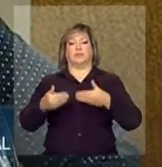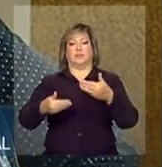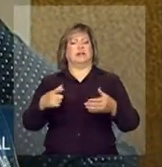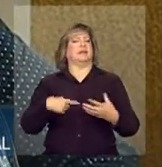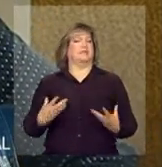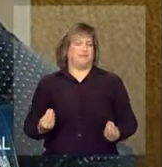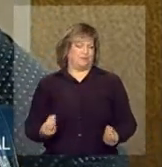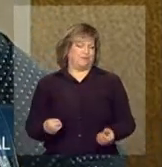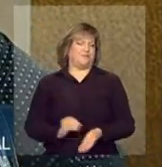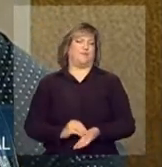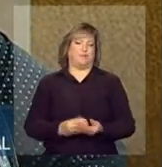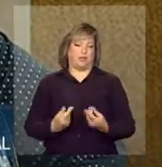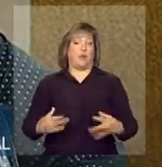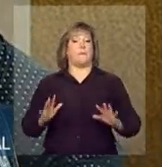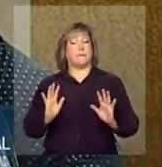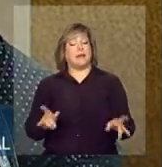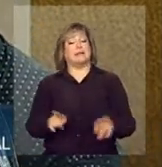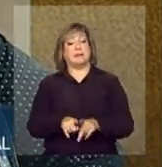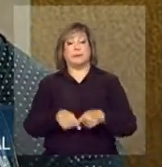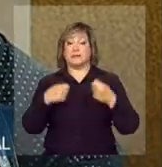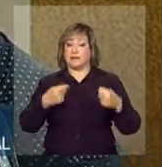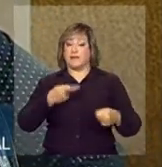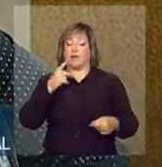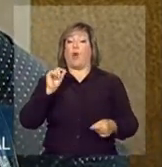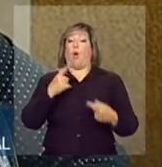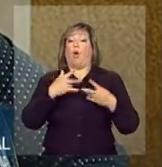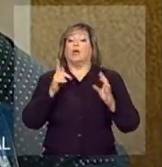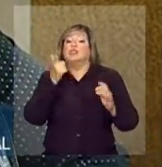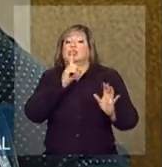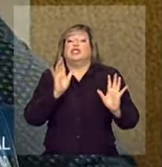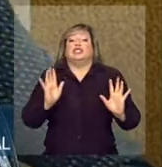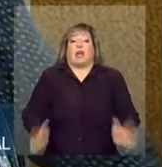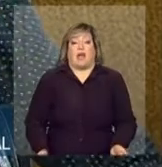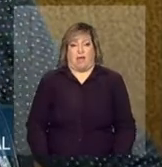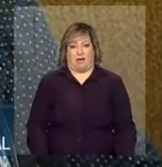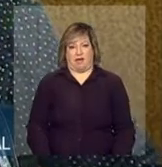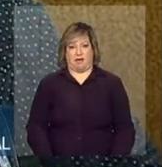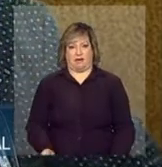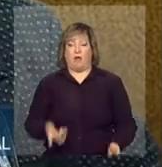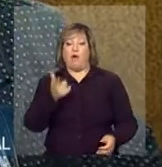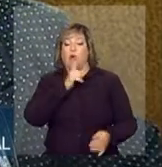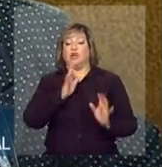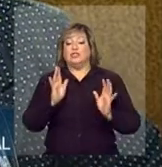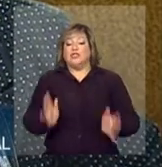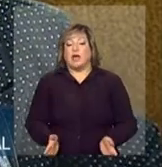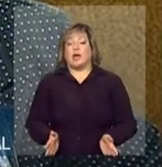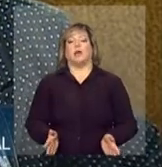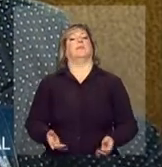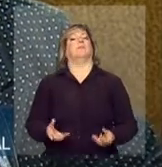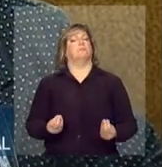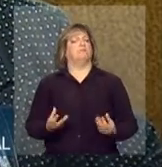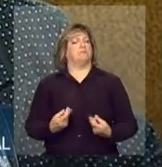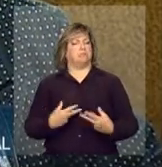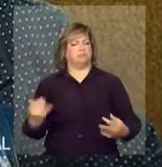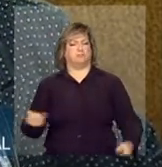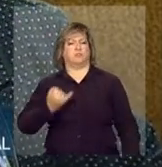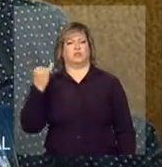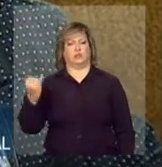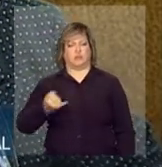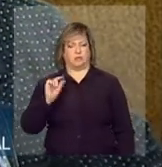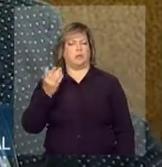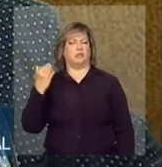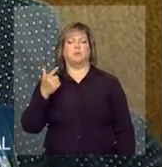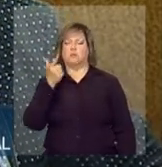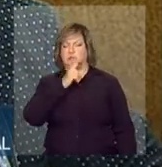muito que avançar ainda, mas também temos que olhar os saltos que nós temos dado, e os saltos recentes são muito importantes e